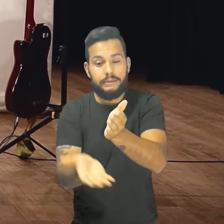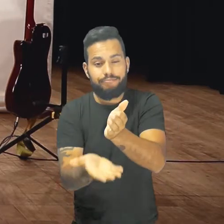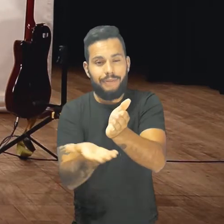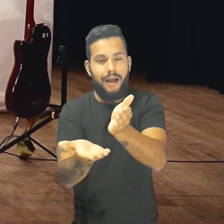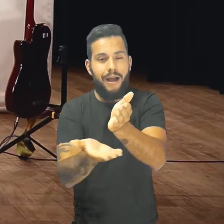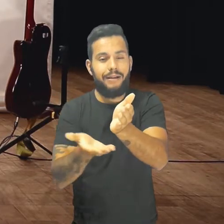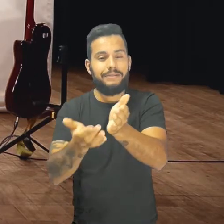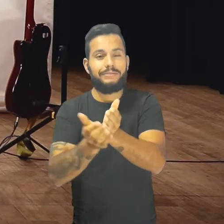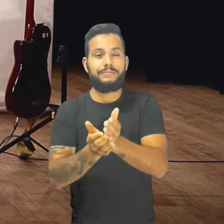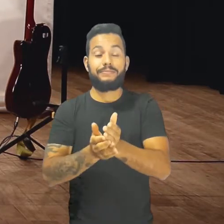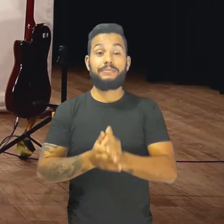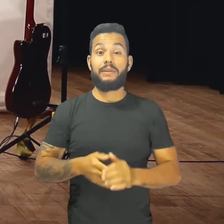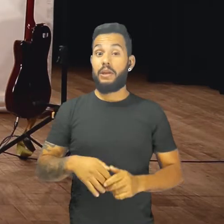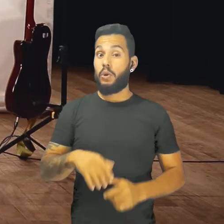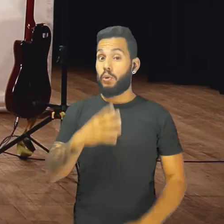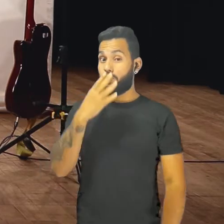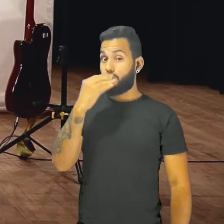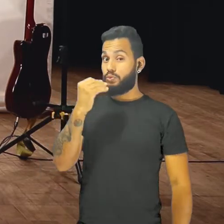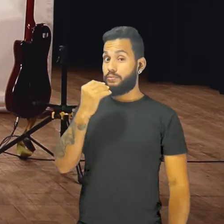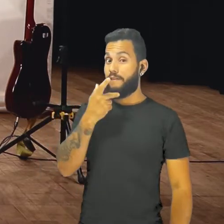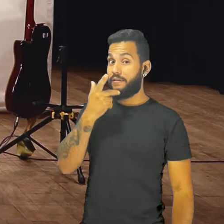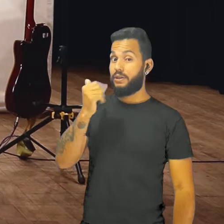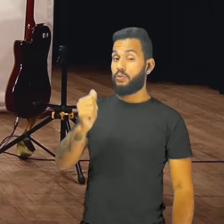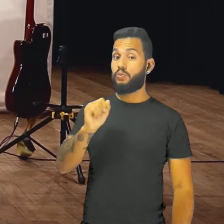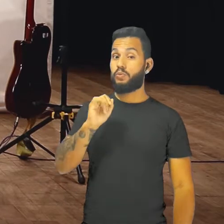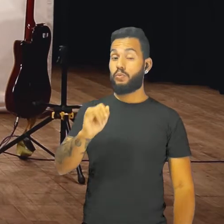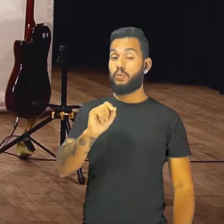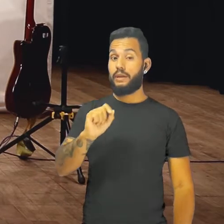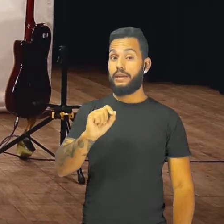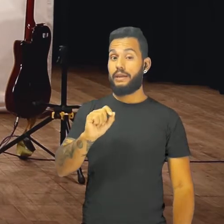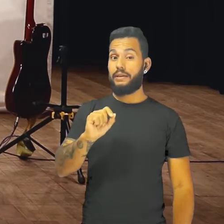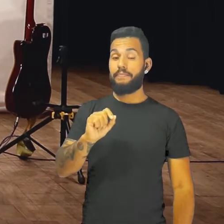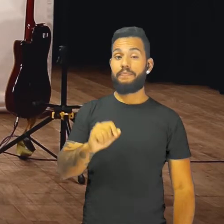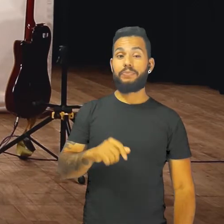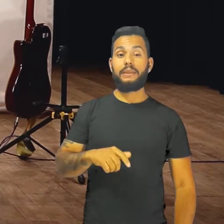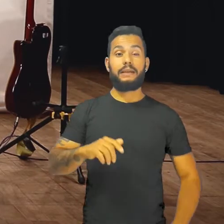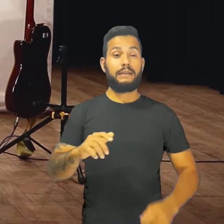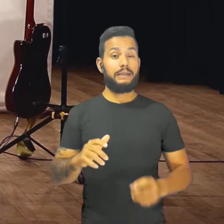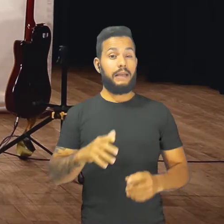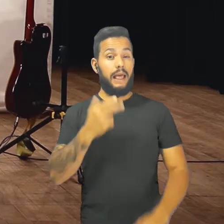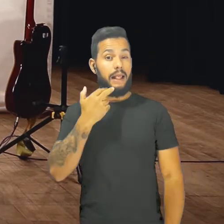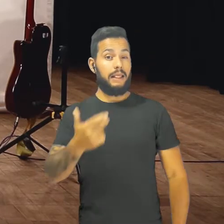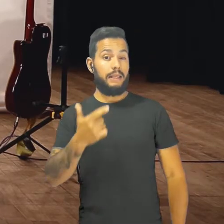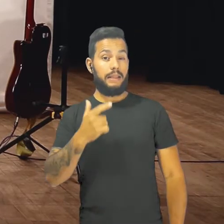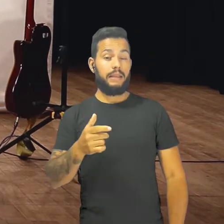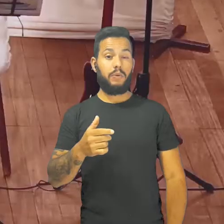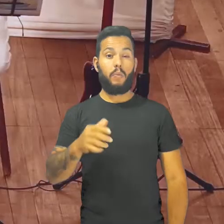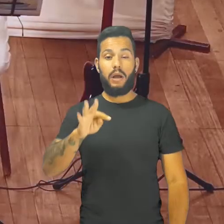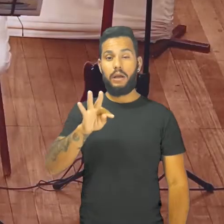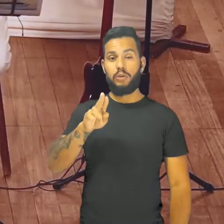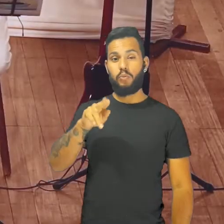diz o Guará, que em Tupi-Guarani água é I? Então, é hora da gente